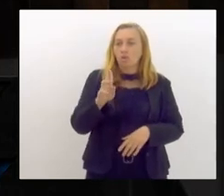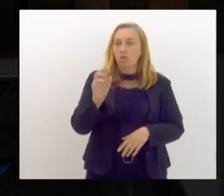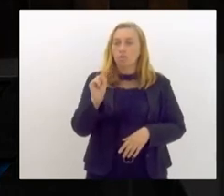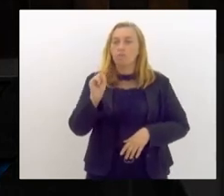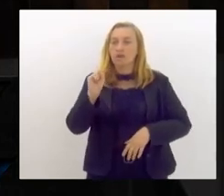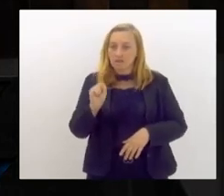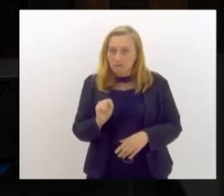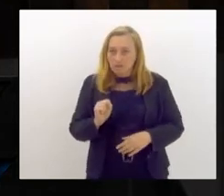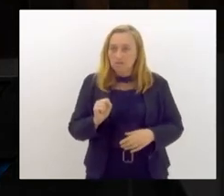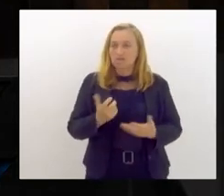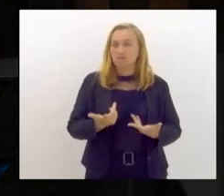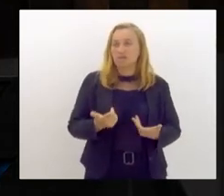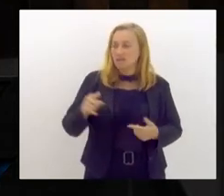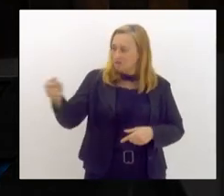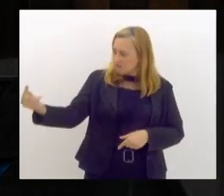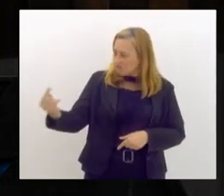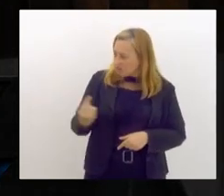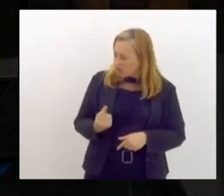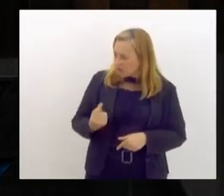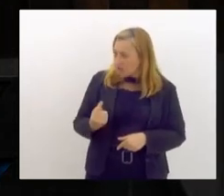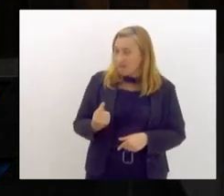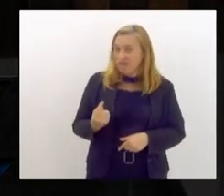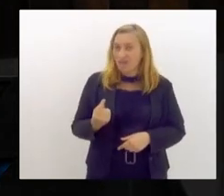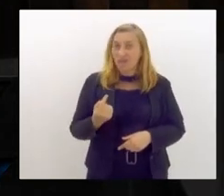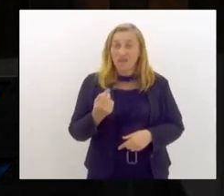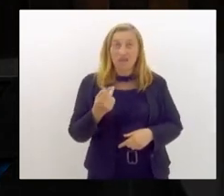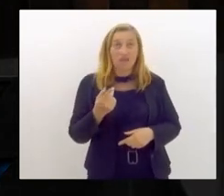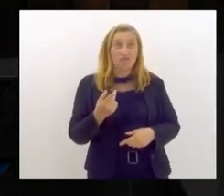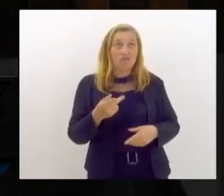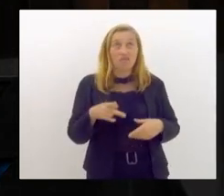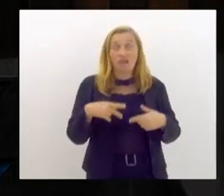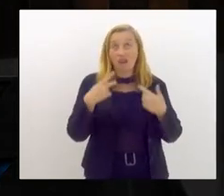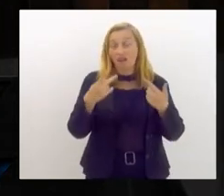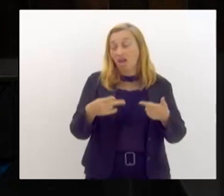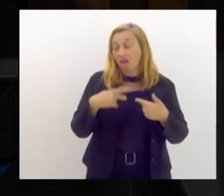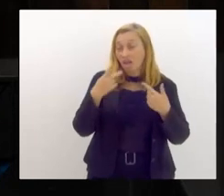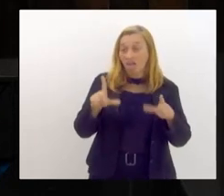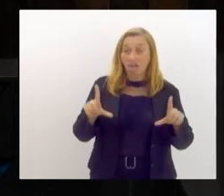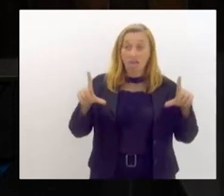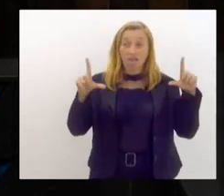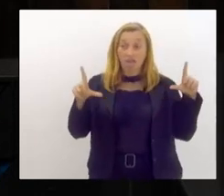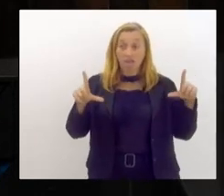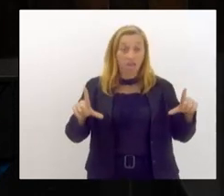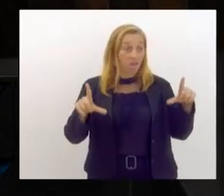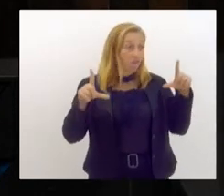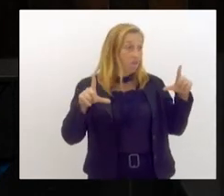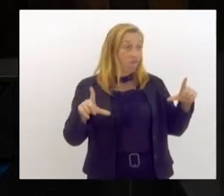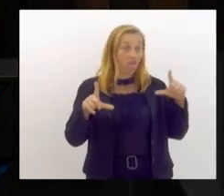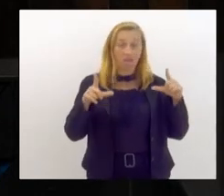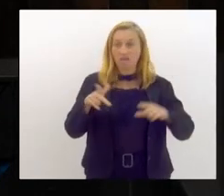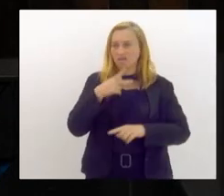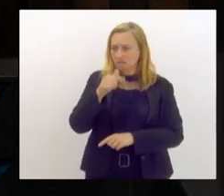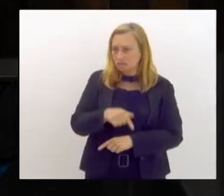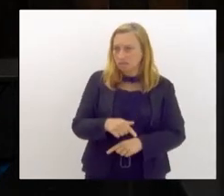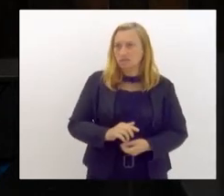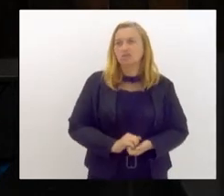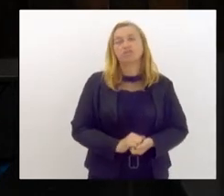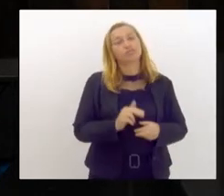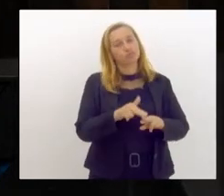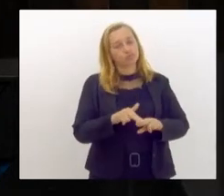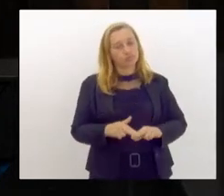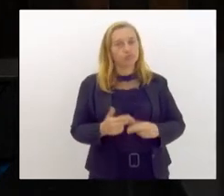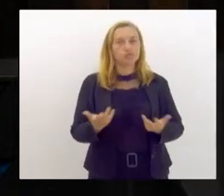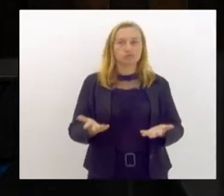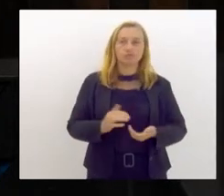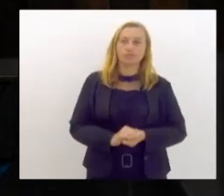teve a petulância de vir aqui e fazer esse show, esse circo de horrores que ele promoveu aqui. Em razão disso, a